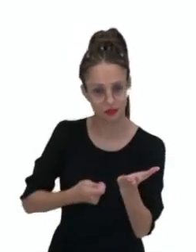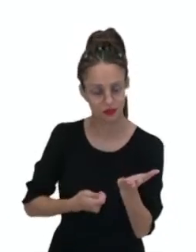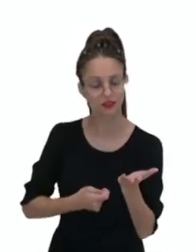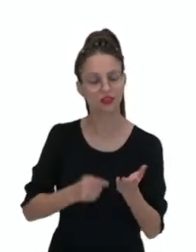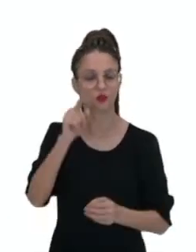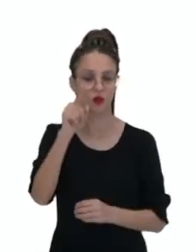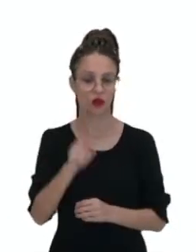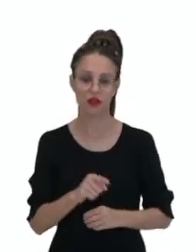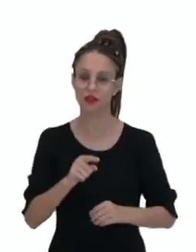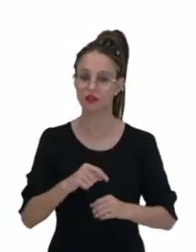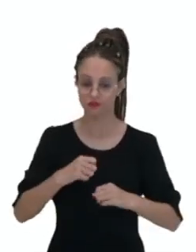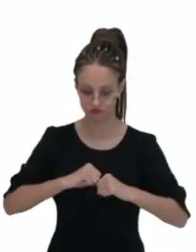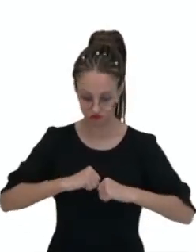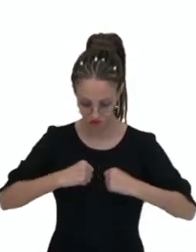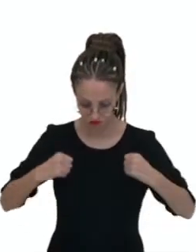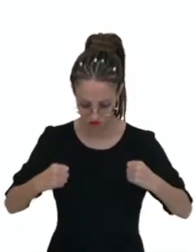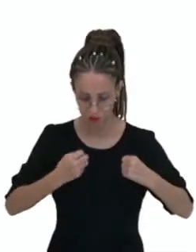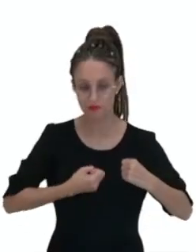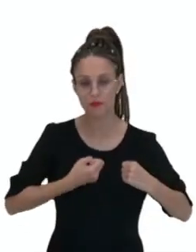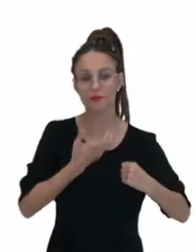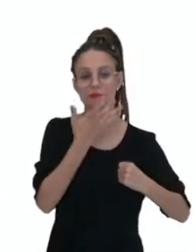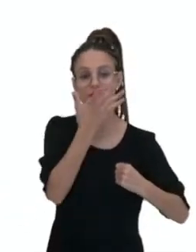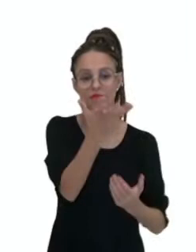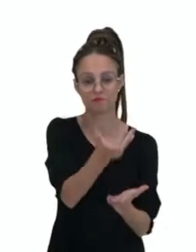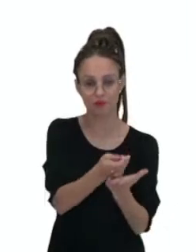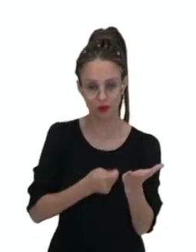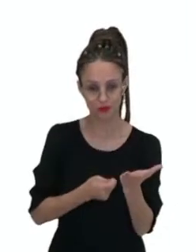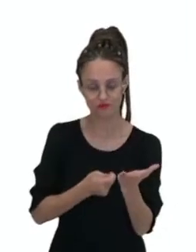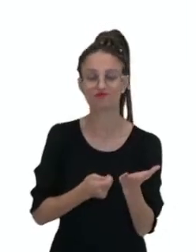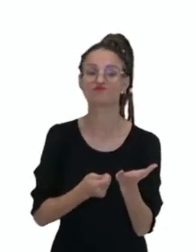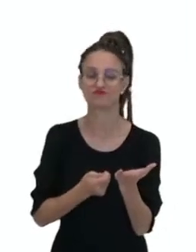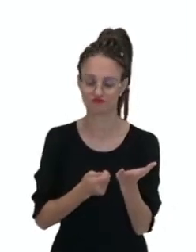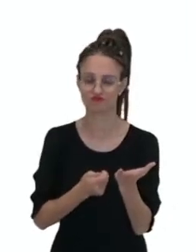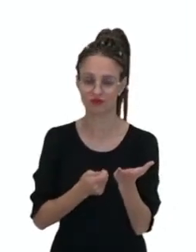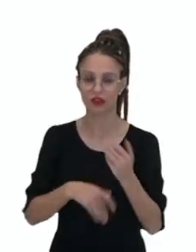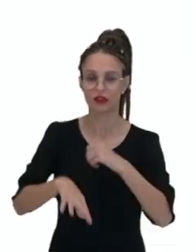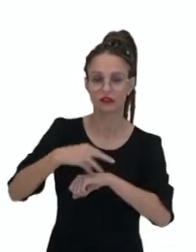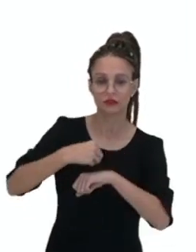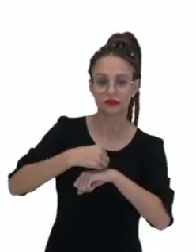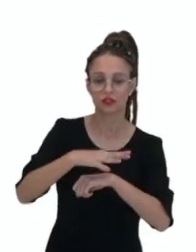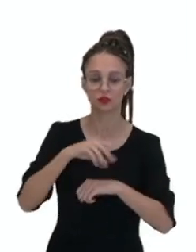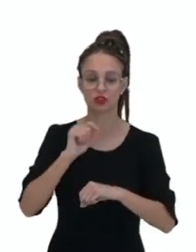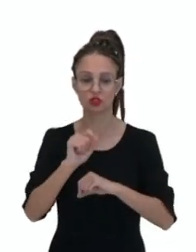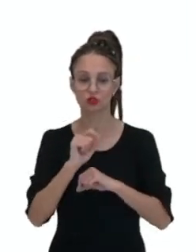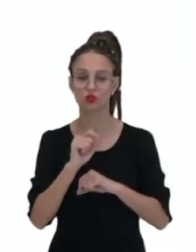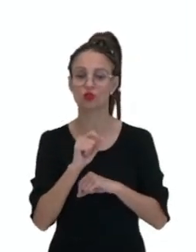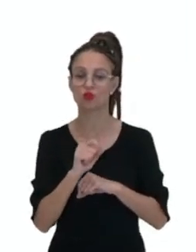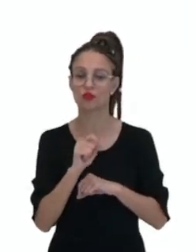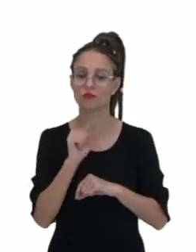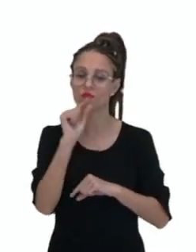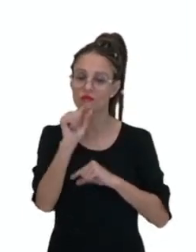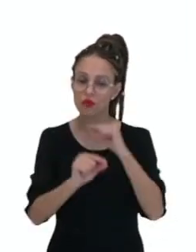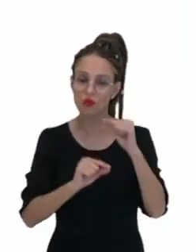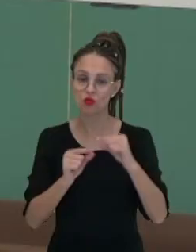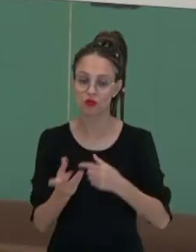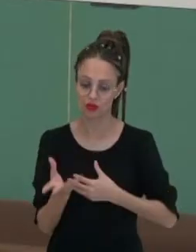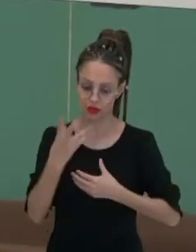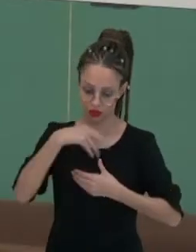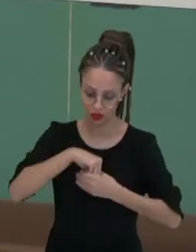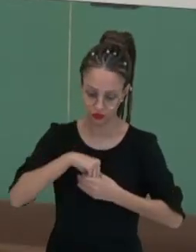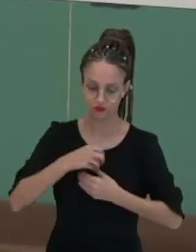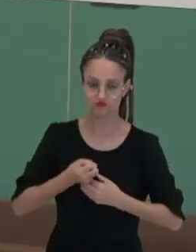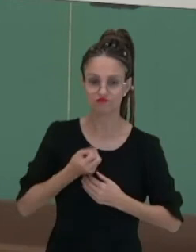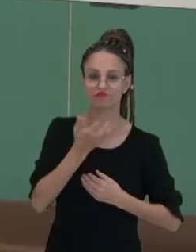fazendo-as externalizar a sua própria visão de mundo, transmitir a cada obra um pouco de sua